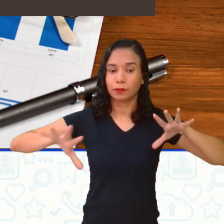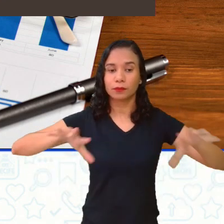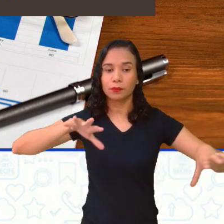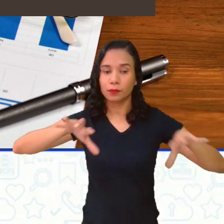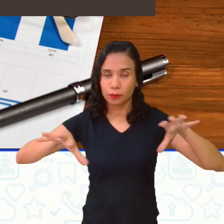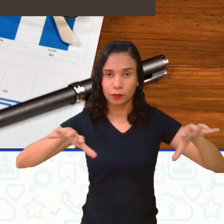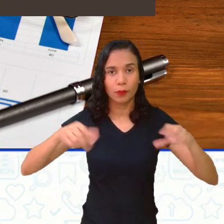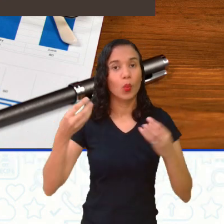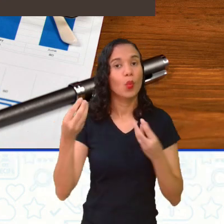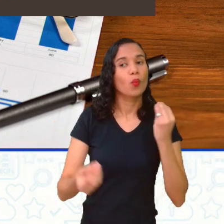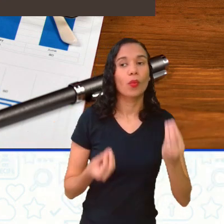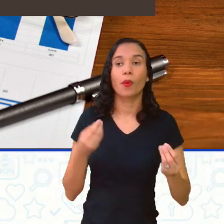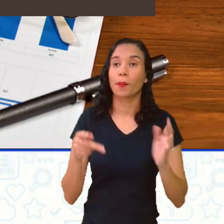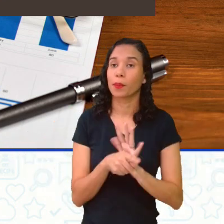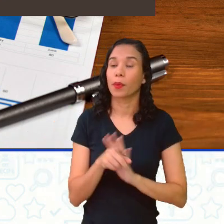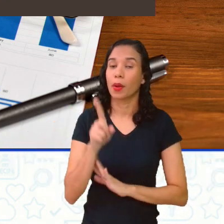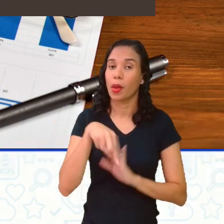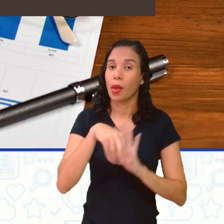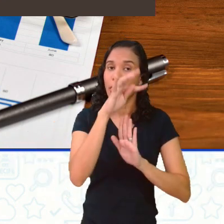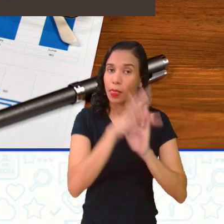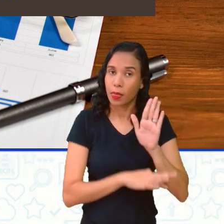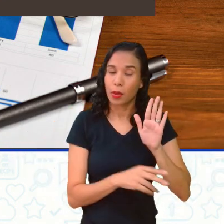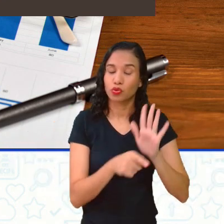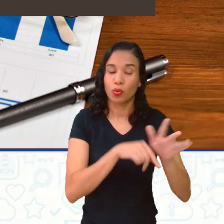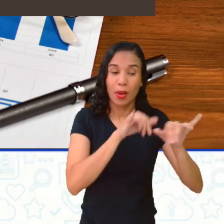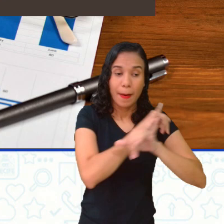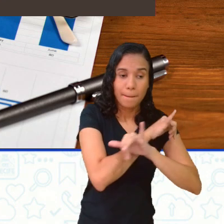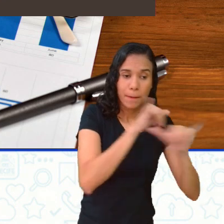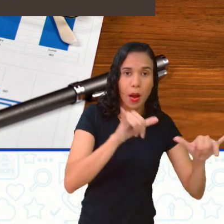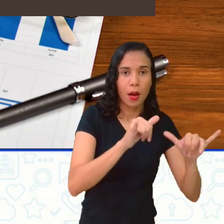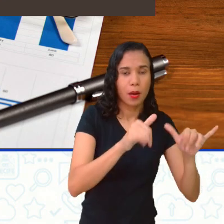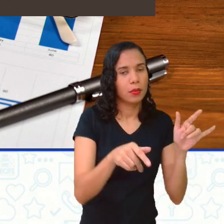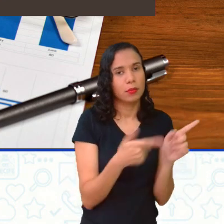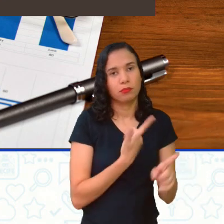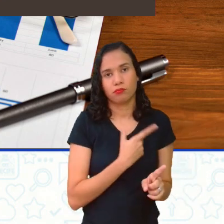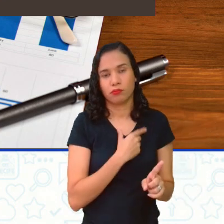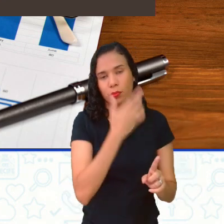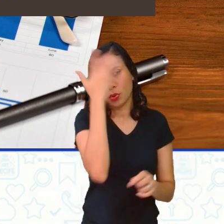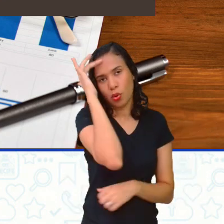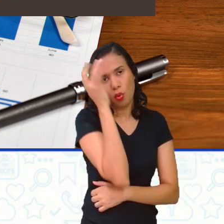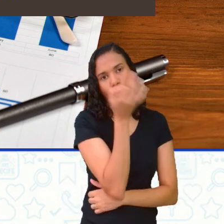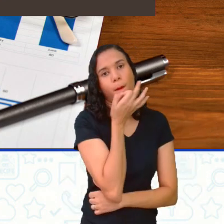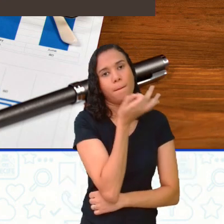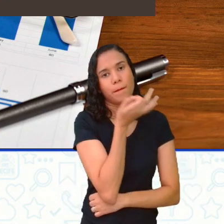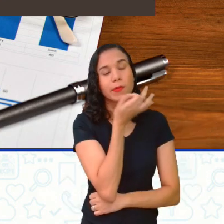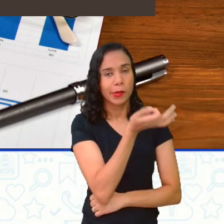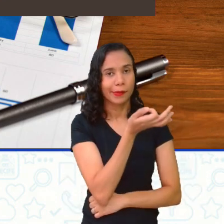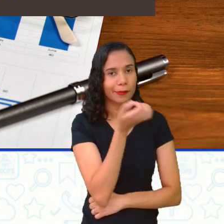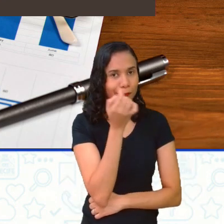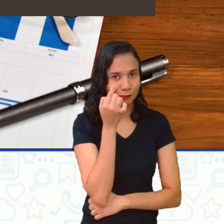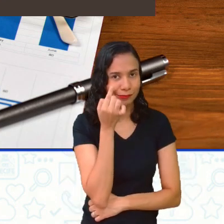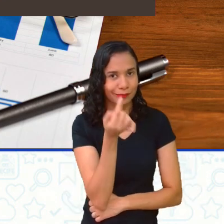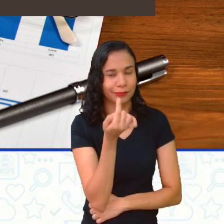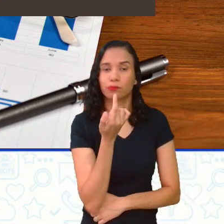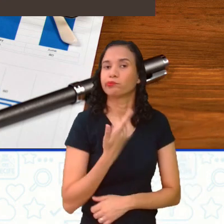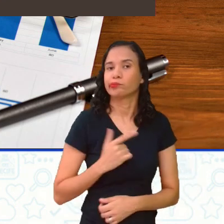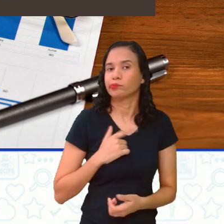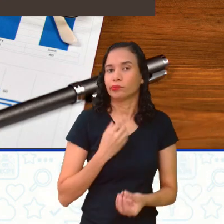reportagem na medida que é um texto informativo e impessoal, como a gente estava conversando aqui durante a aula, sem